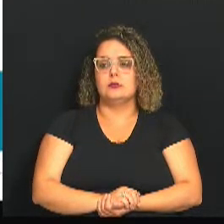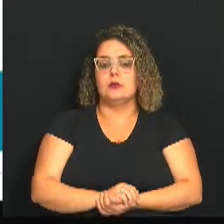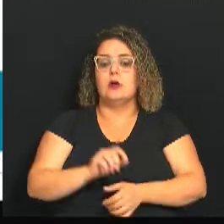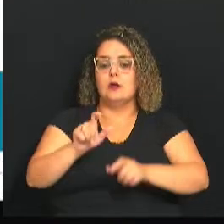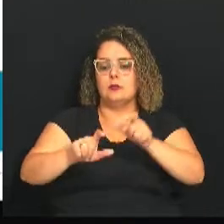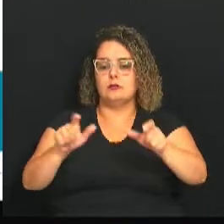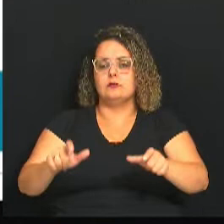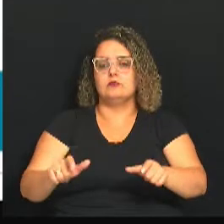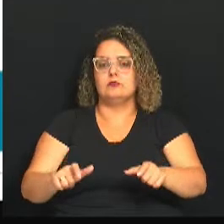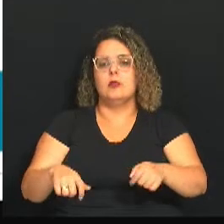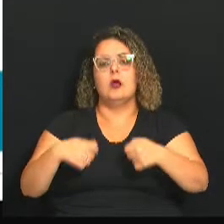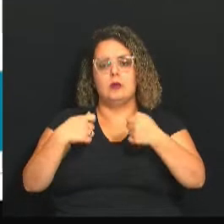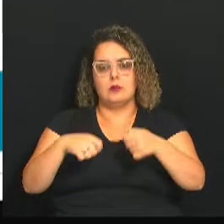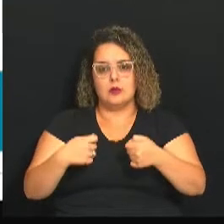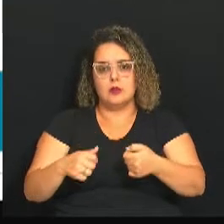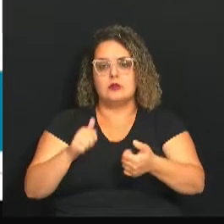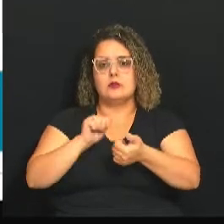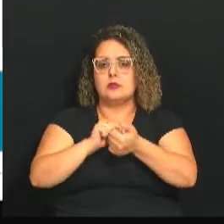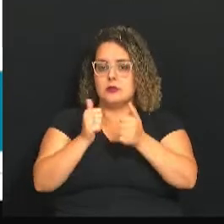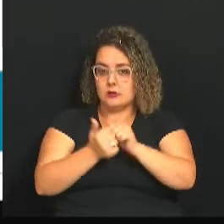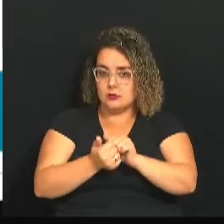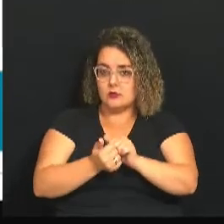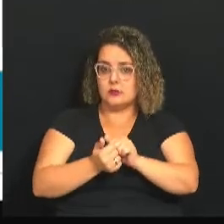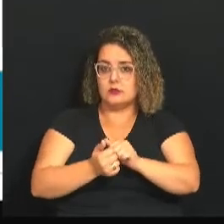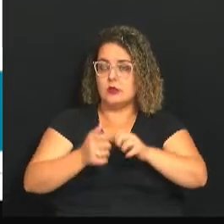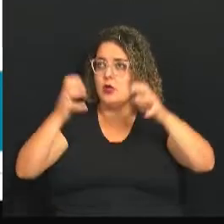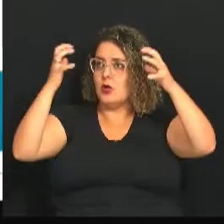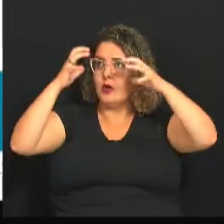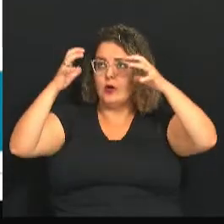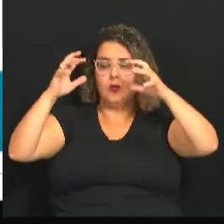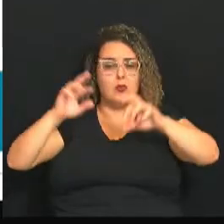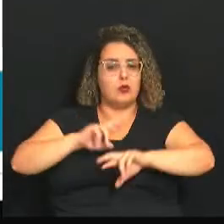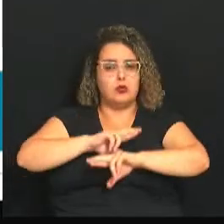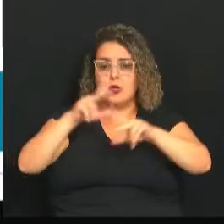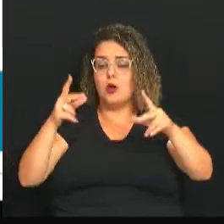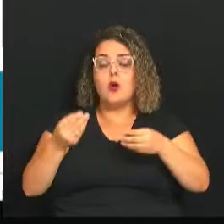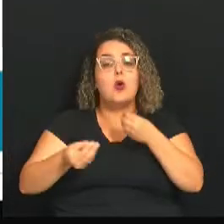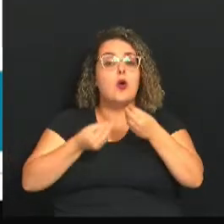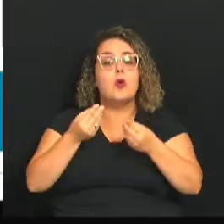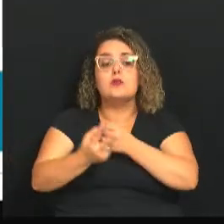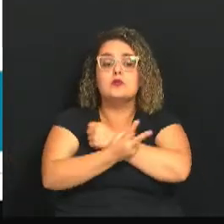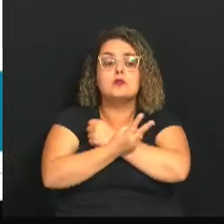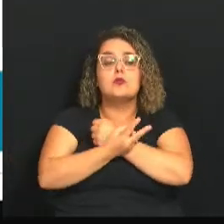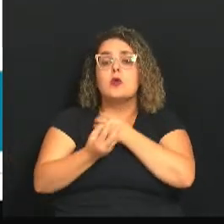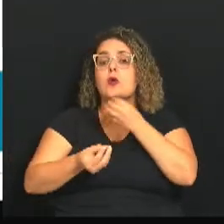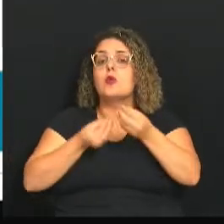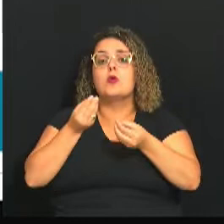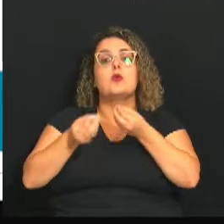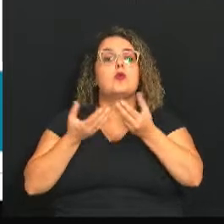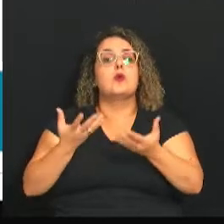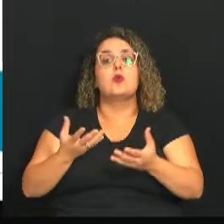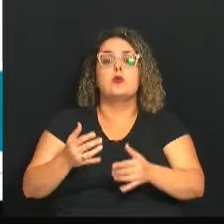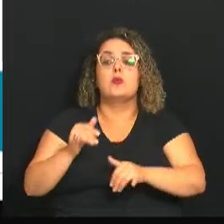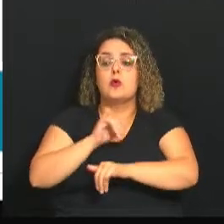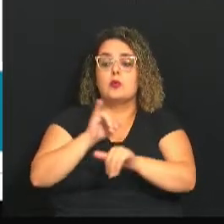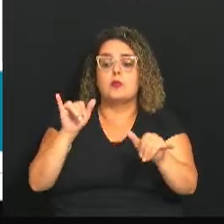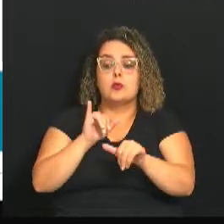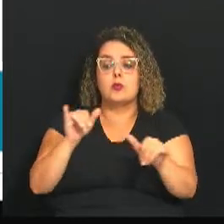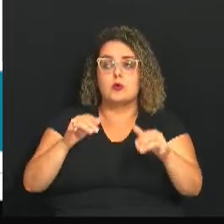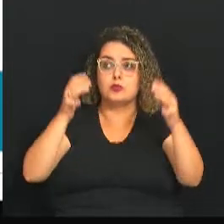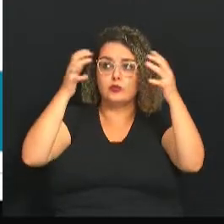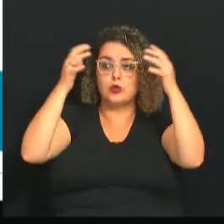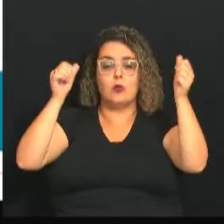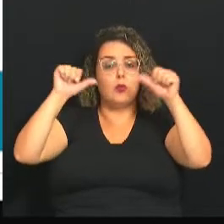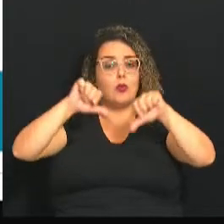responder adequadamente a eventos extremos. Como se proteger? Como lidar com um aviso de mau tempo, um aviso